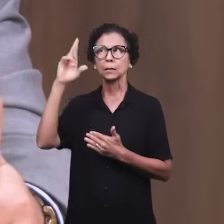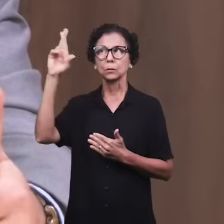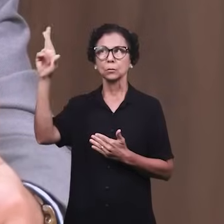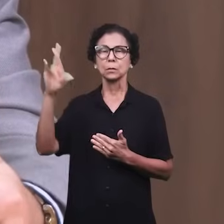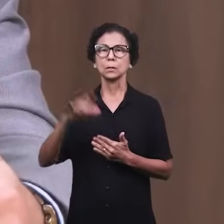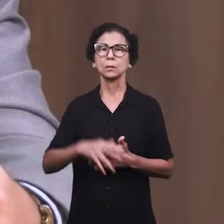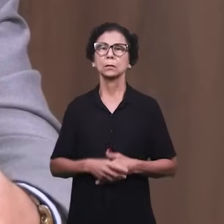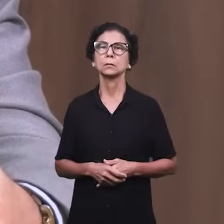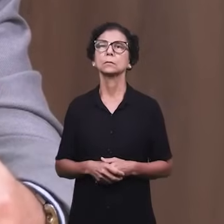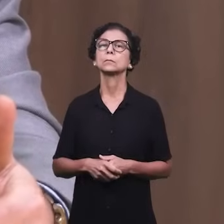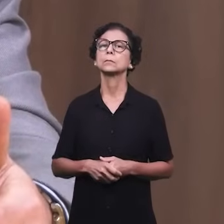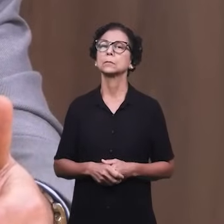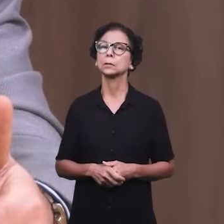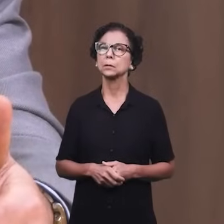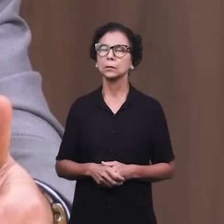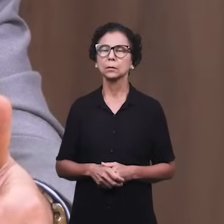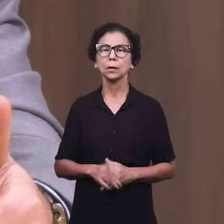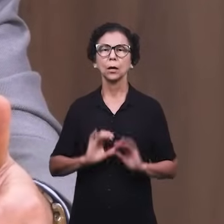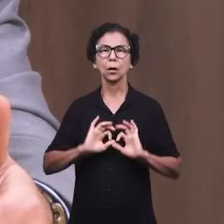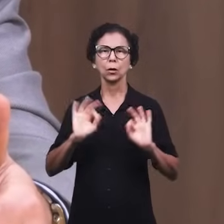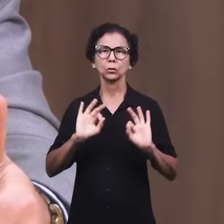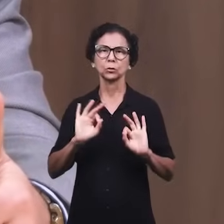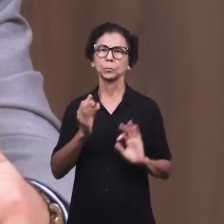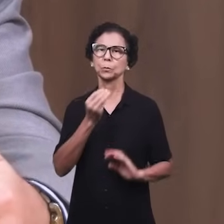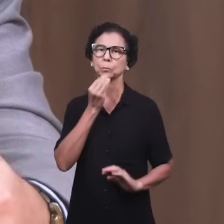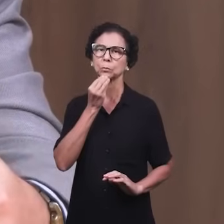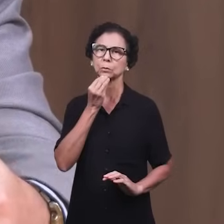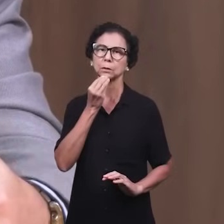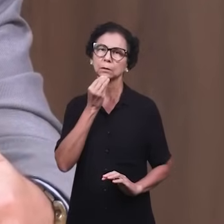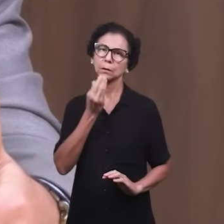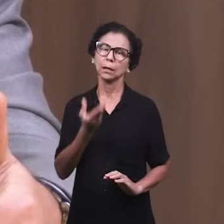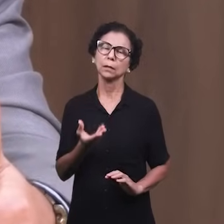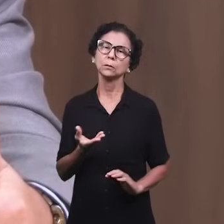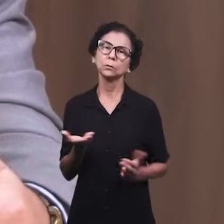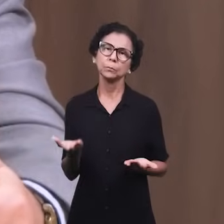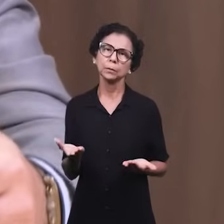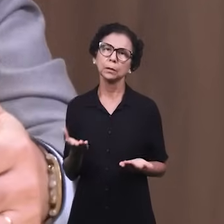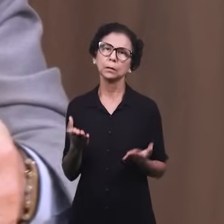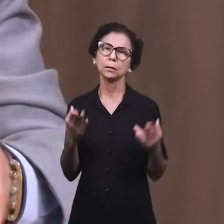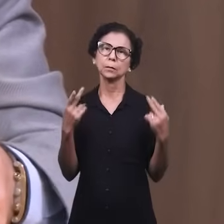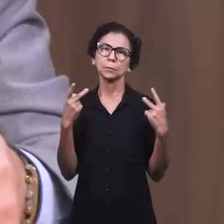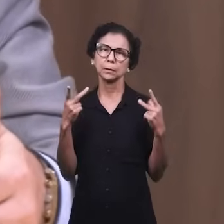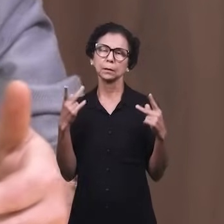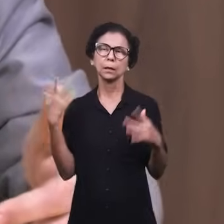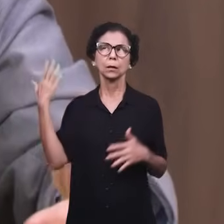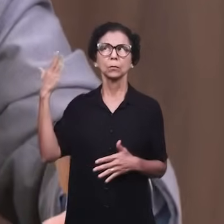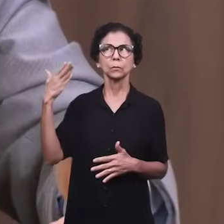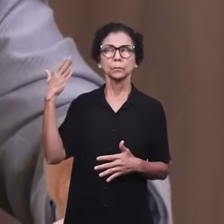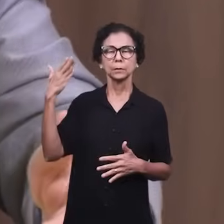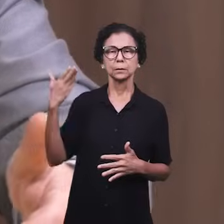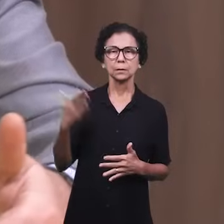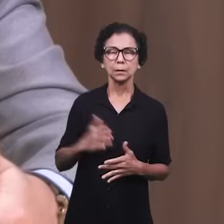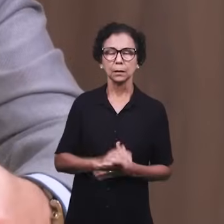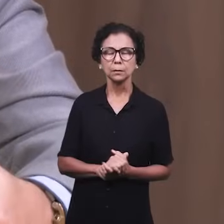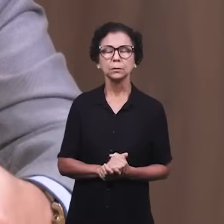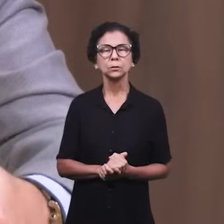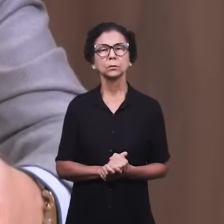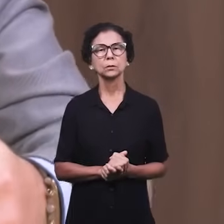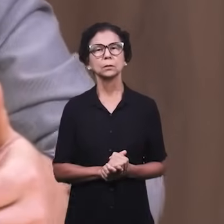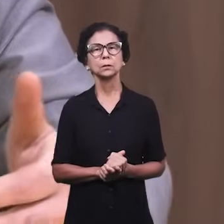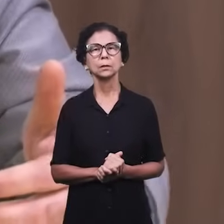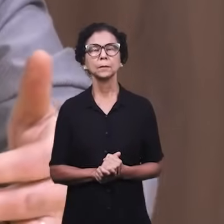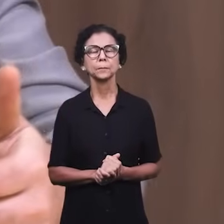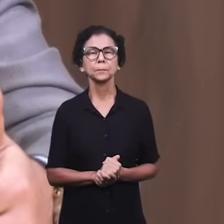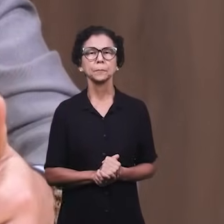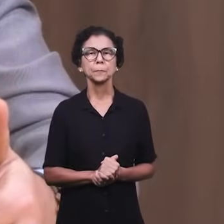então É de fato uma excelente oportunidade exelente oportun para se trazer uma palavra e para se mostrar a luz da palavra de Deus